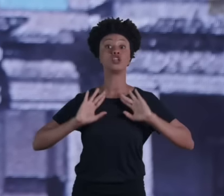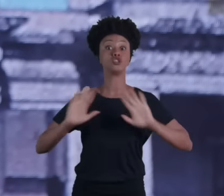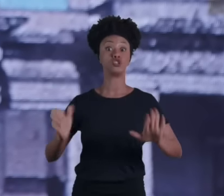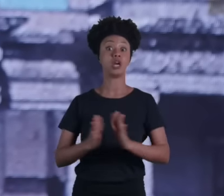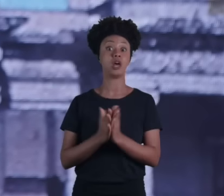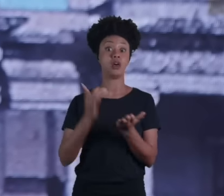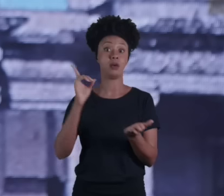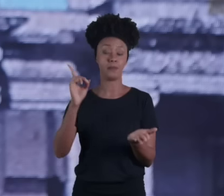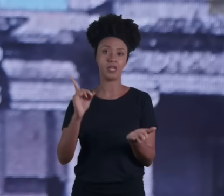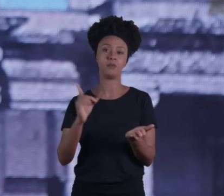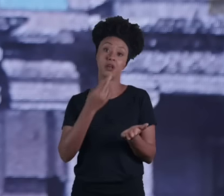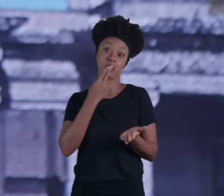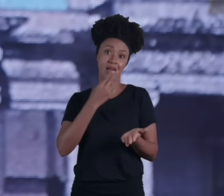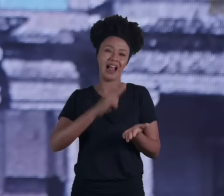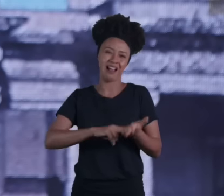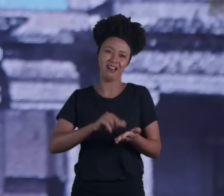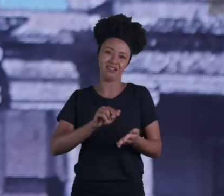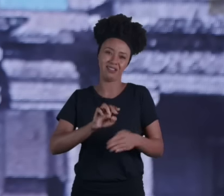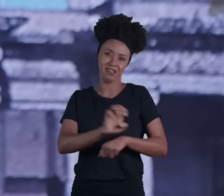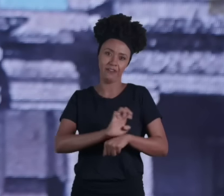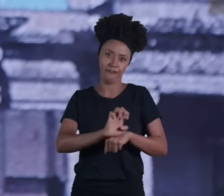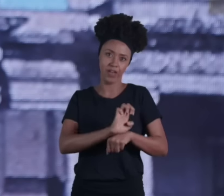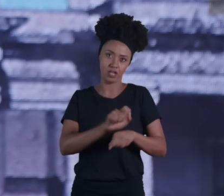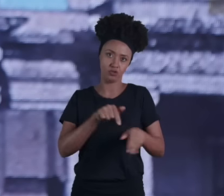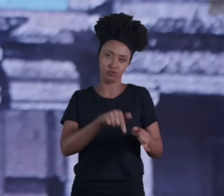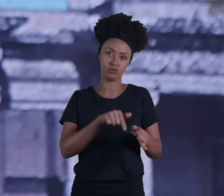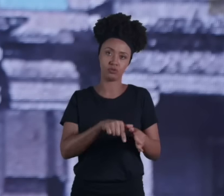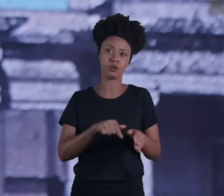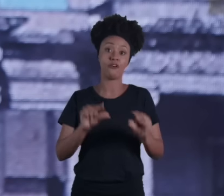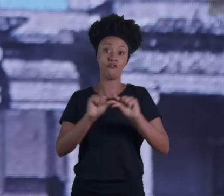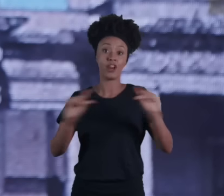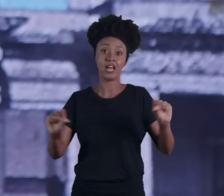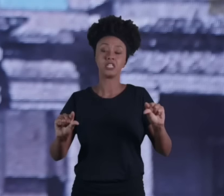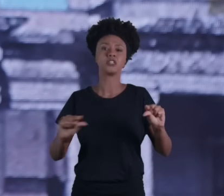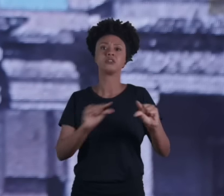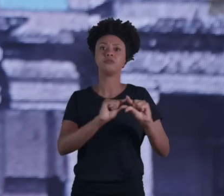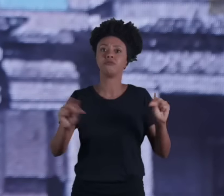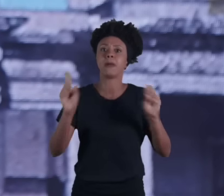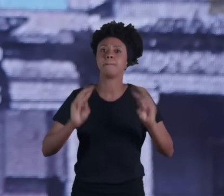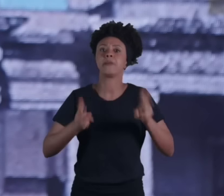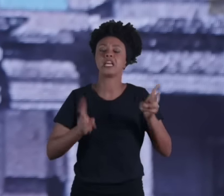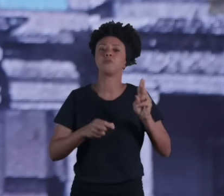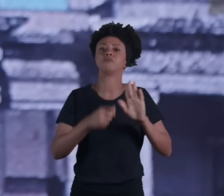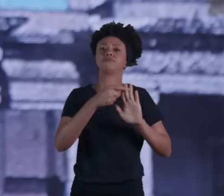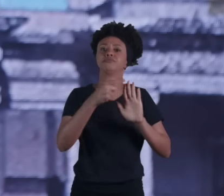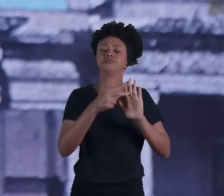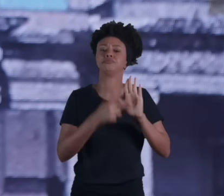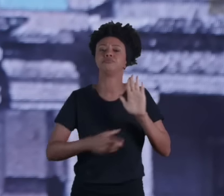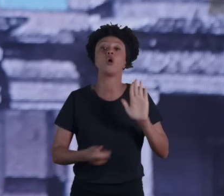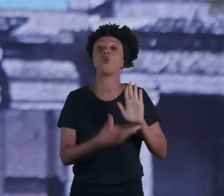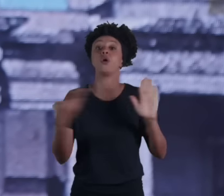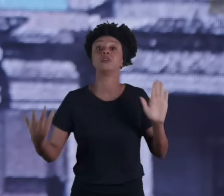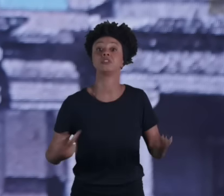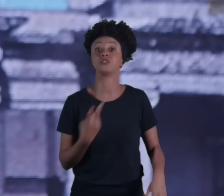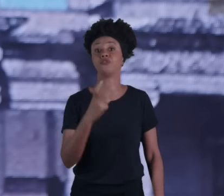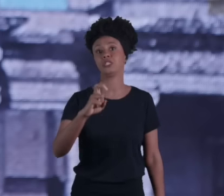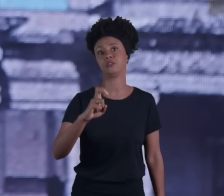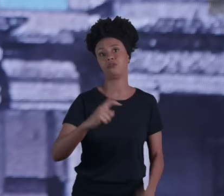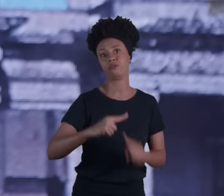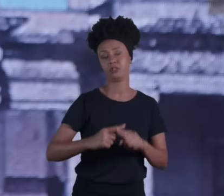vezes na carta aos Efésios. Simplesmente porque o Senhor quer que nós saibamos que